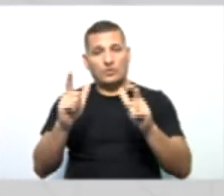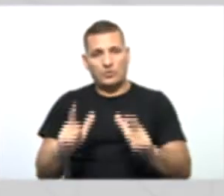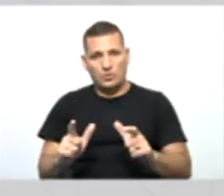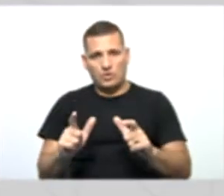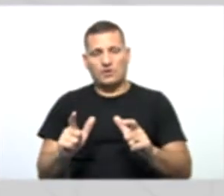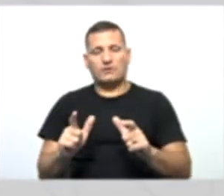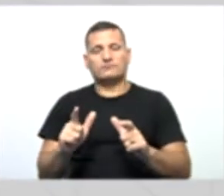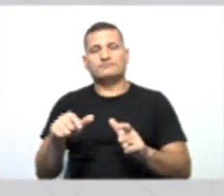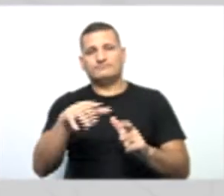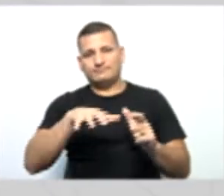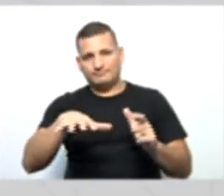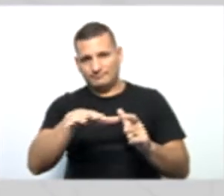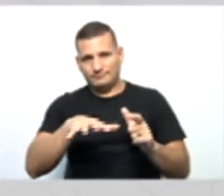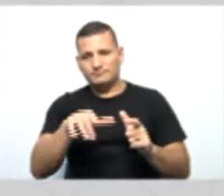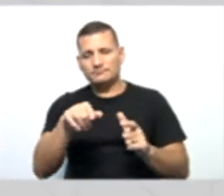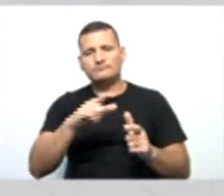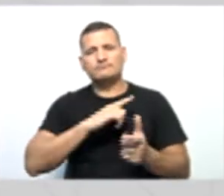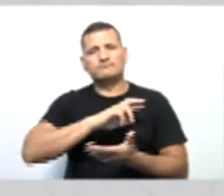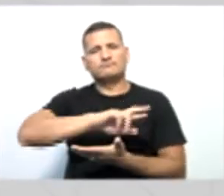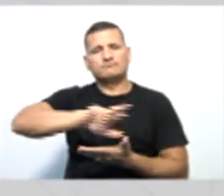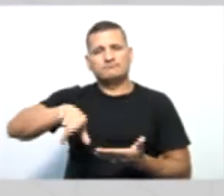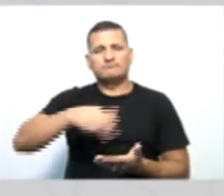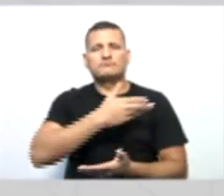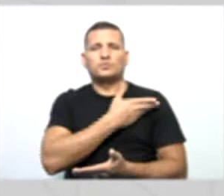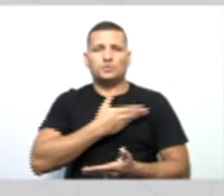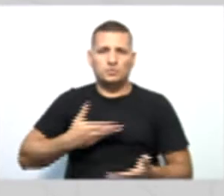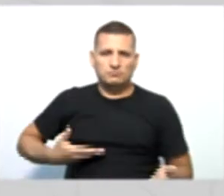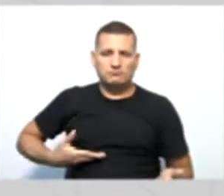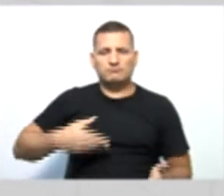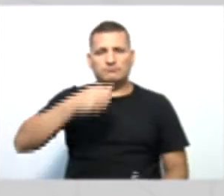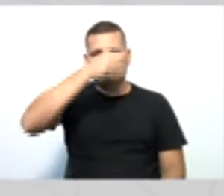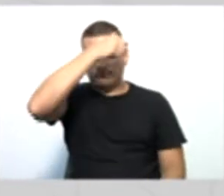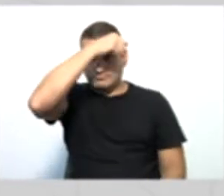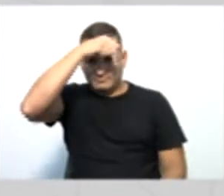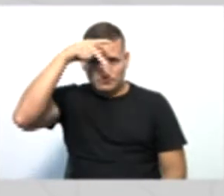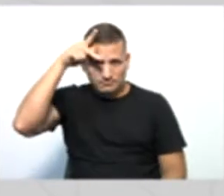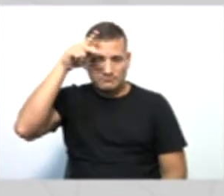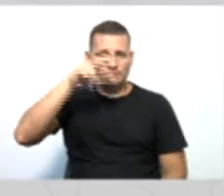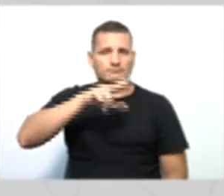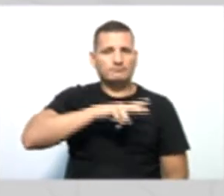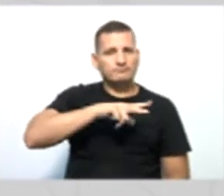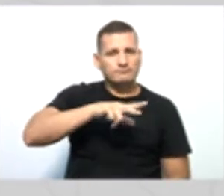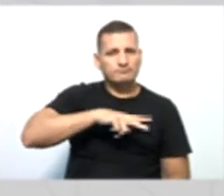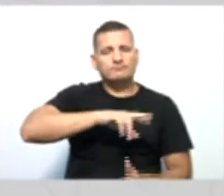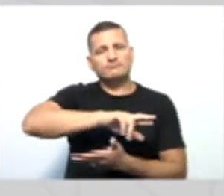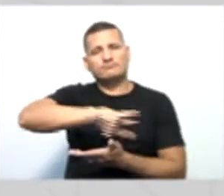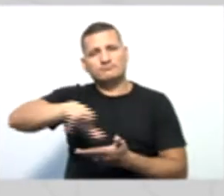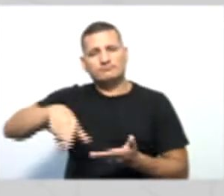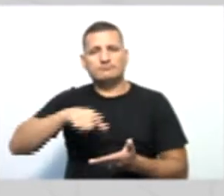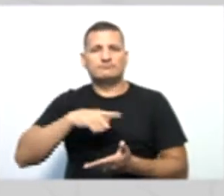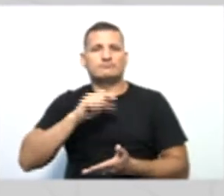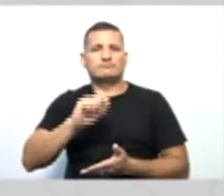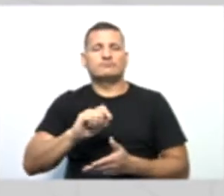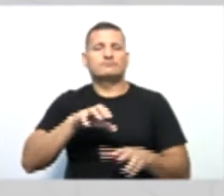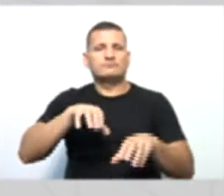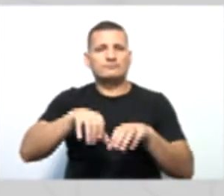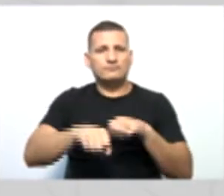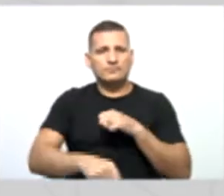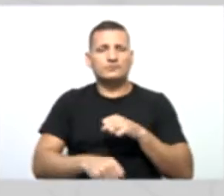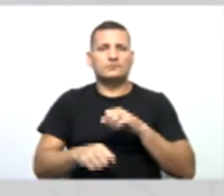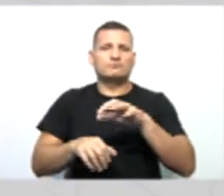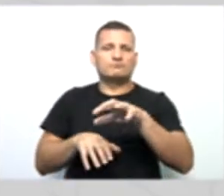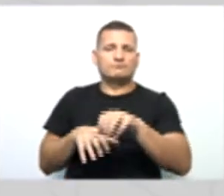inclui diversas organizações públicas e privadas voltadas para a formação, capacitação de